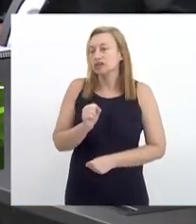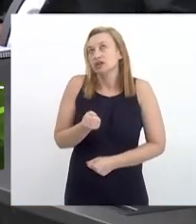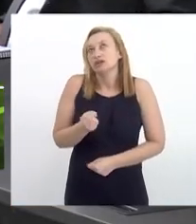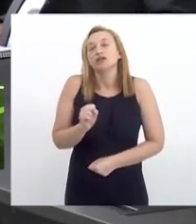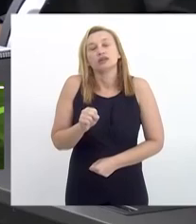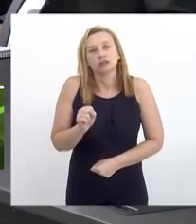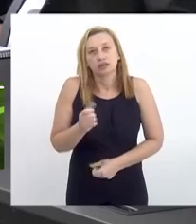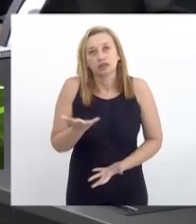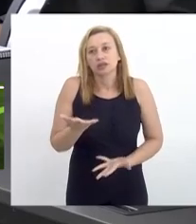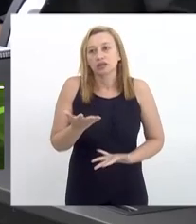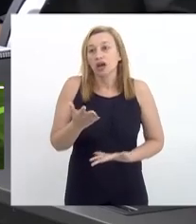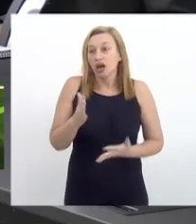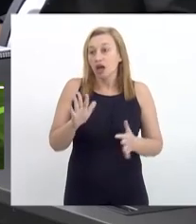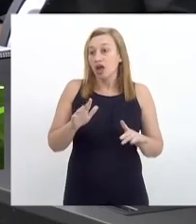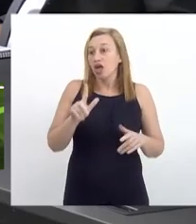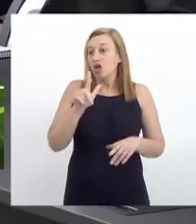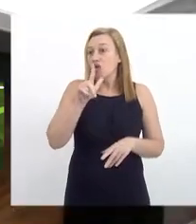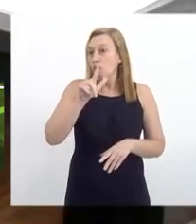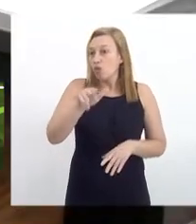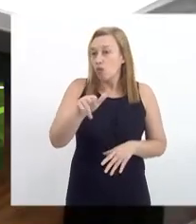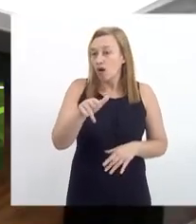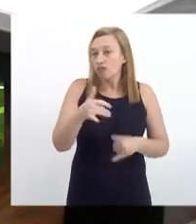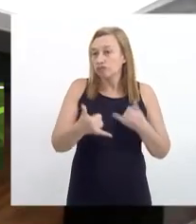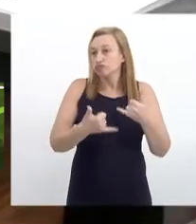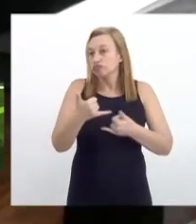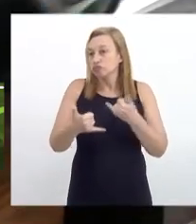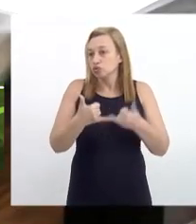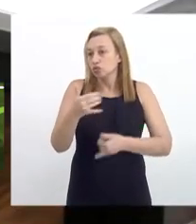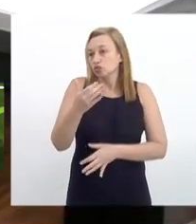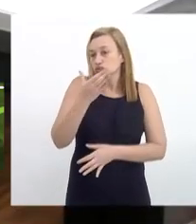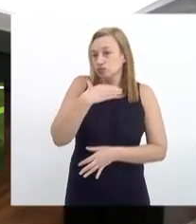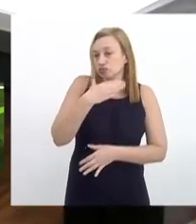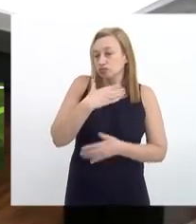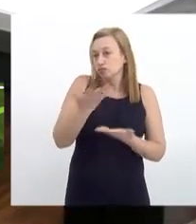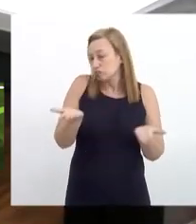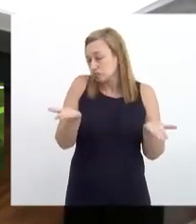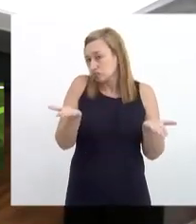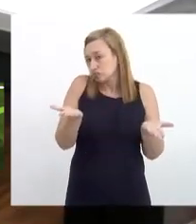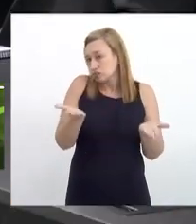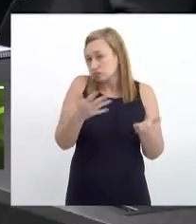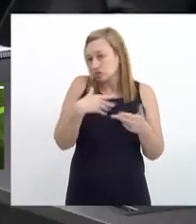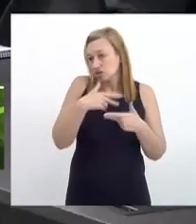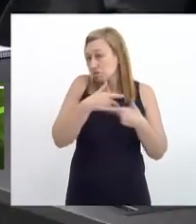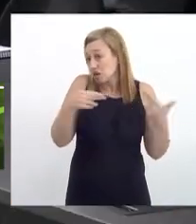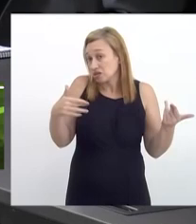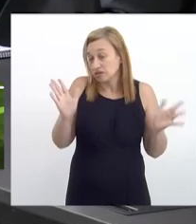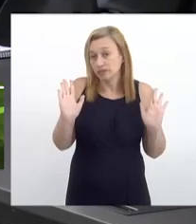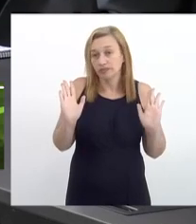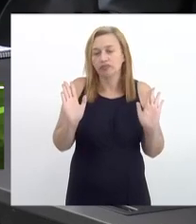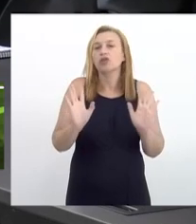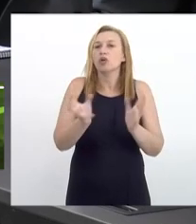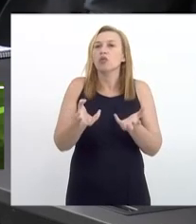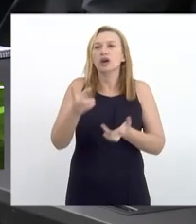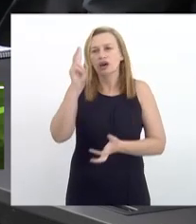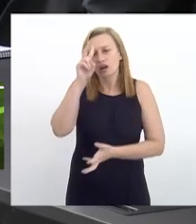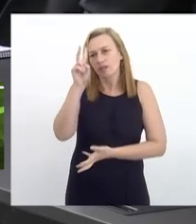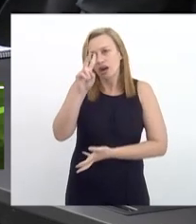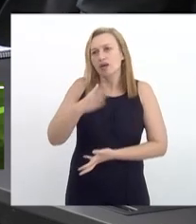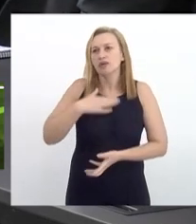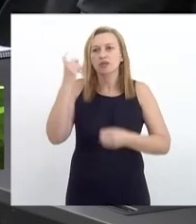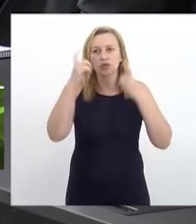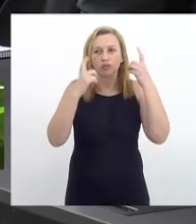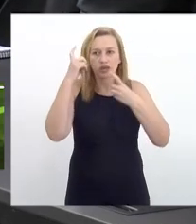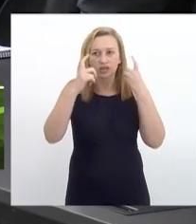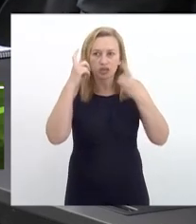é igual o jogo do bicho para mim vale isso aqui. Eu só queria lembrar André deixa sempre aqui a minha preocupação